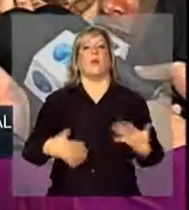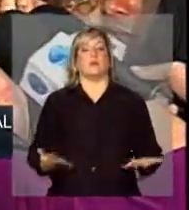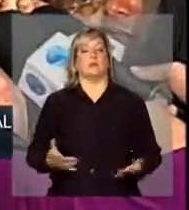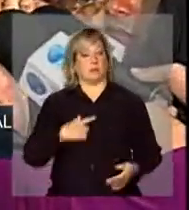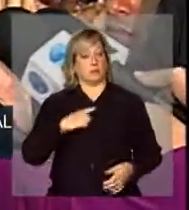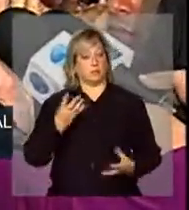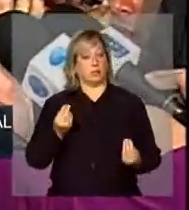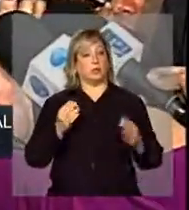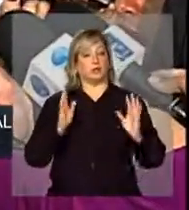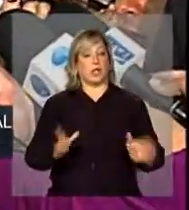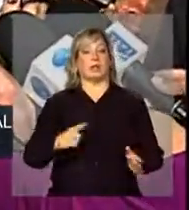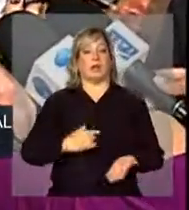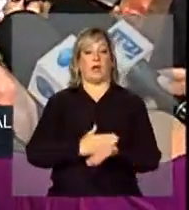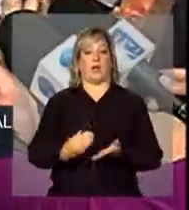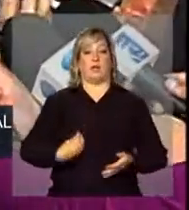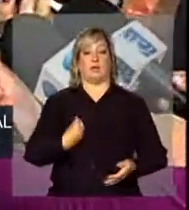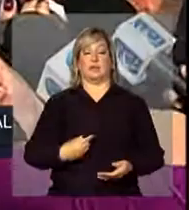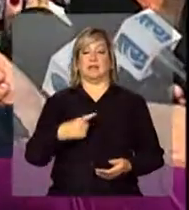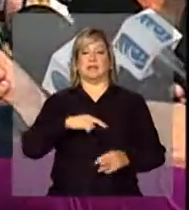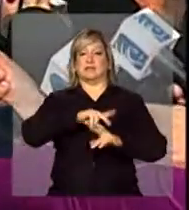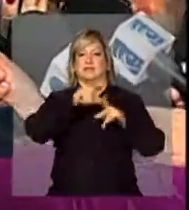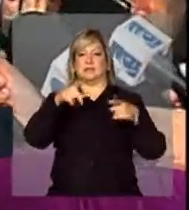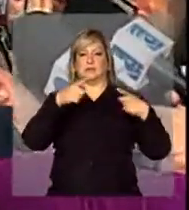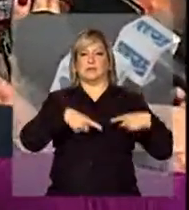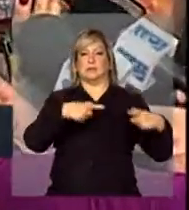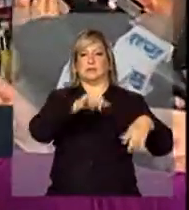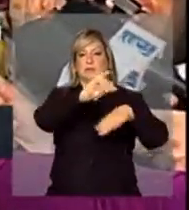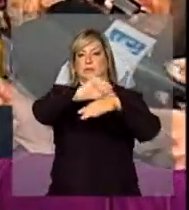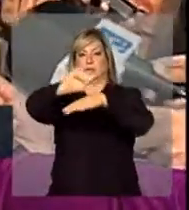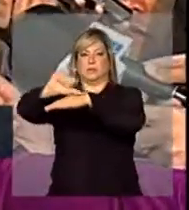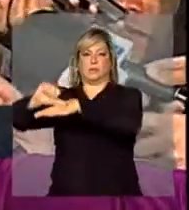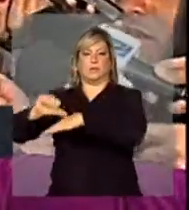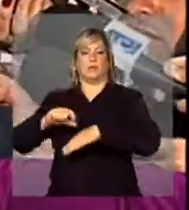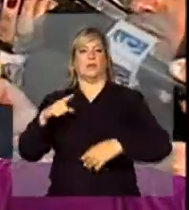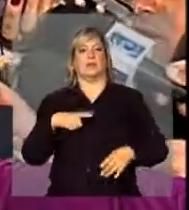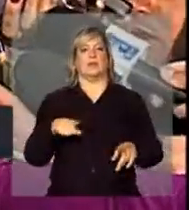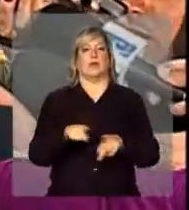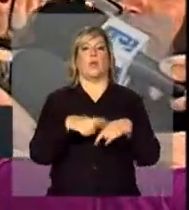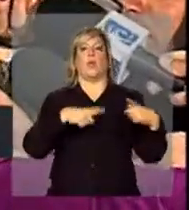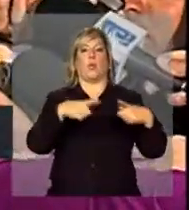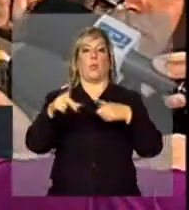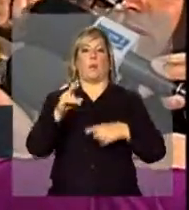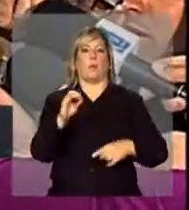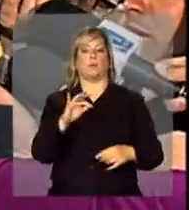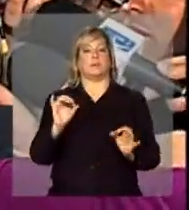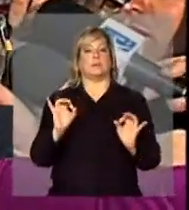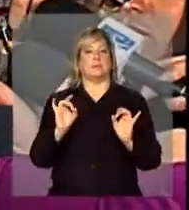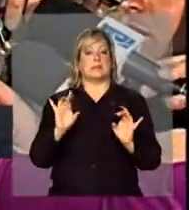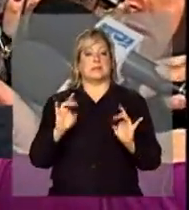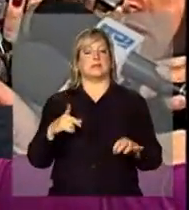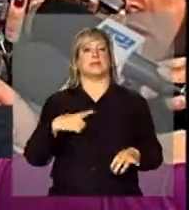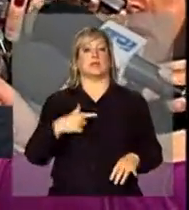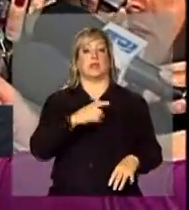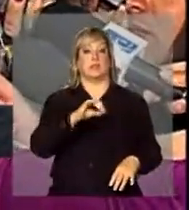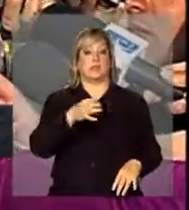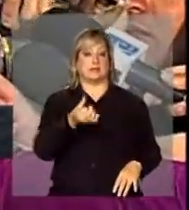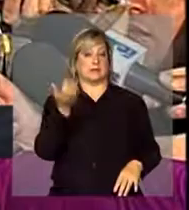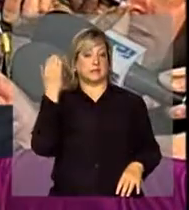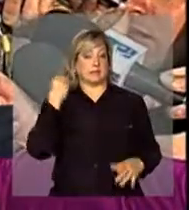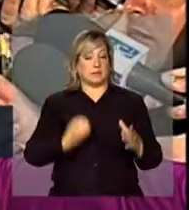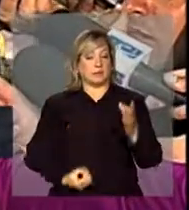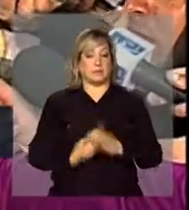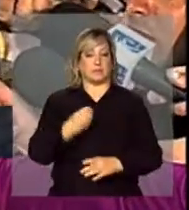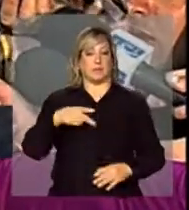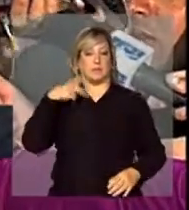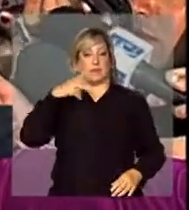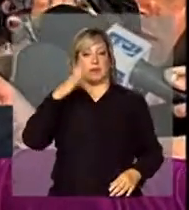muitas delas em curso, na medida que nós temos núcleos especializados e postos especializados. Em 2006, quando foi lançada a Política Nacional,